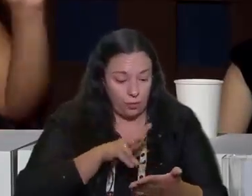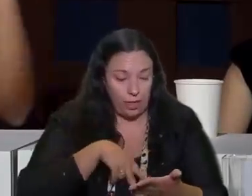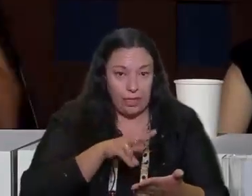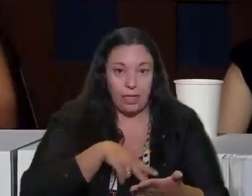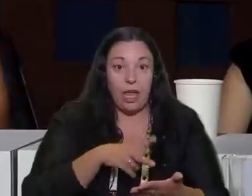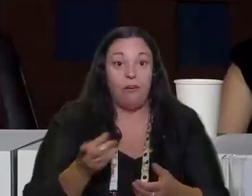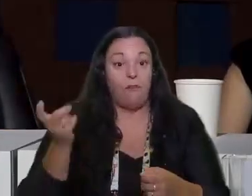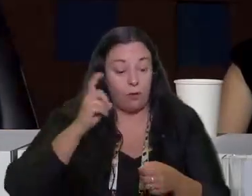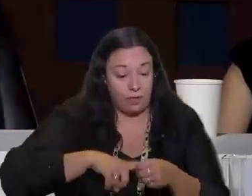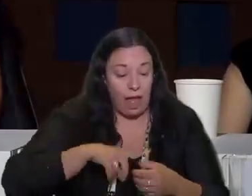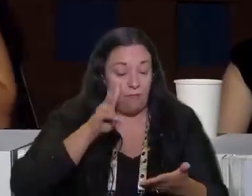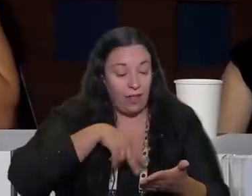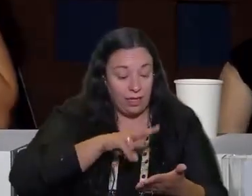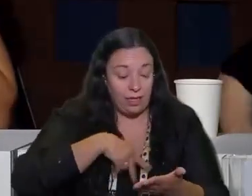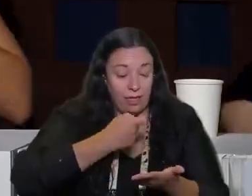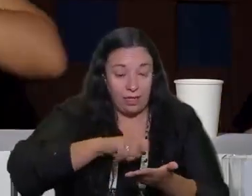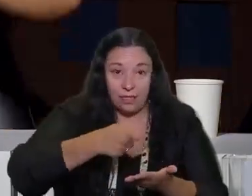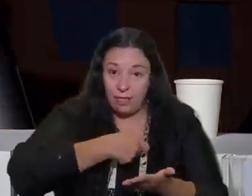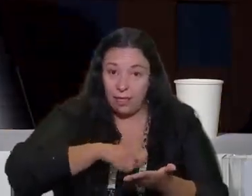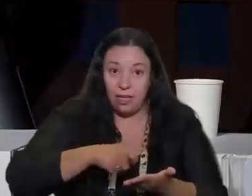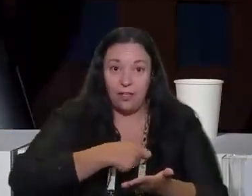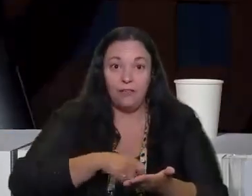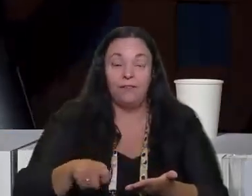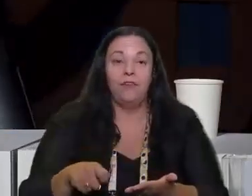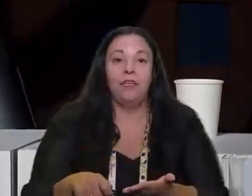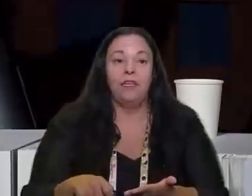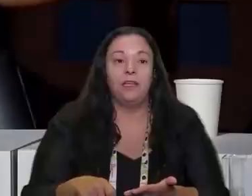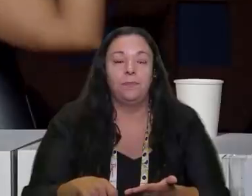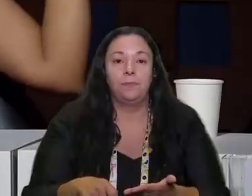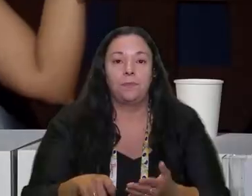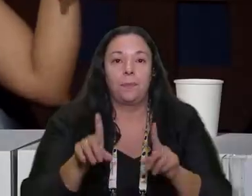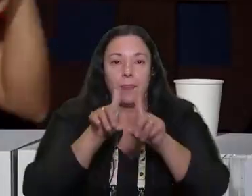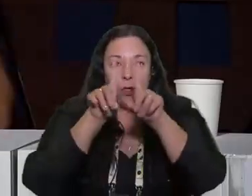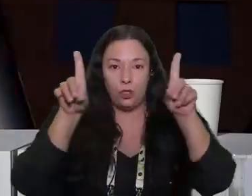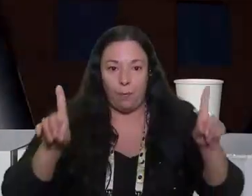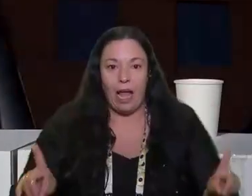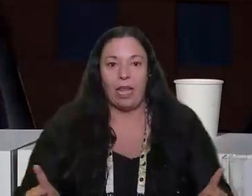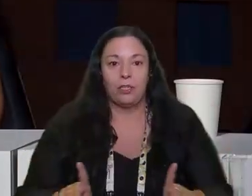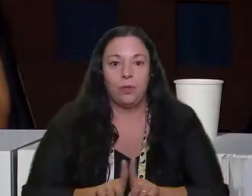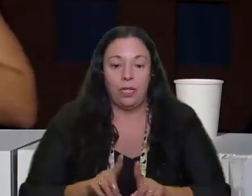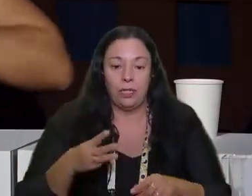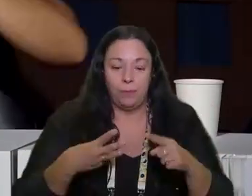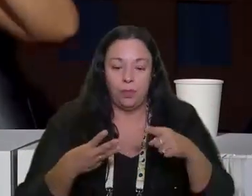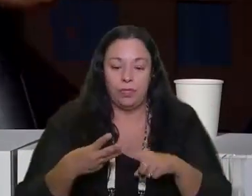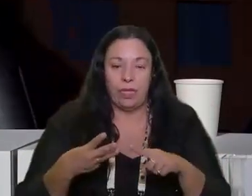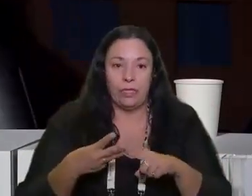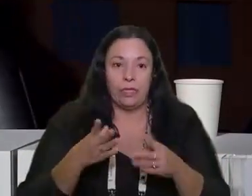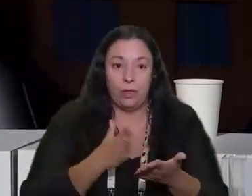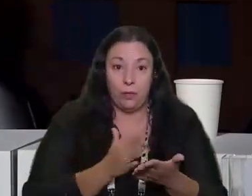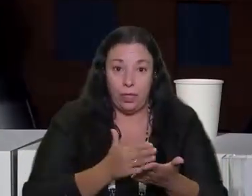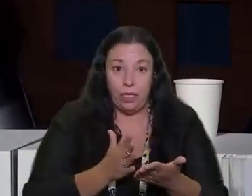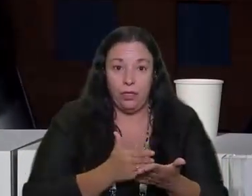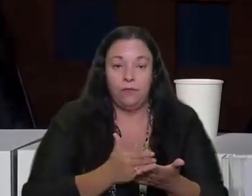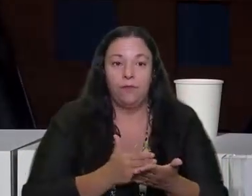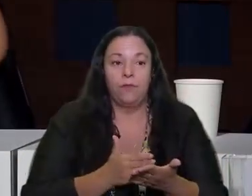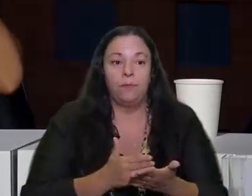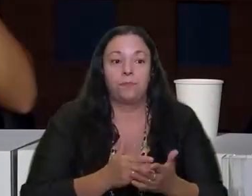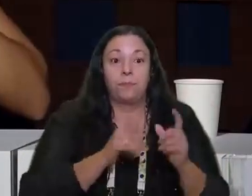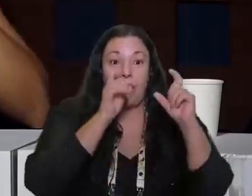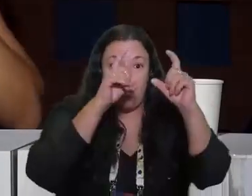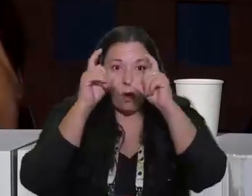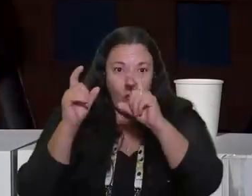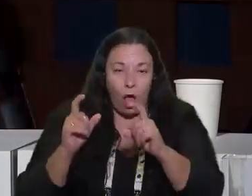às vezes, voltava e escrevia. Assim, eu lembro que eu tinha uma cartolina para o terceiro livro e eu colocava